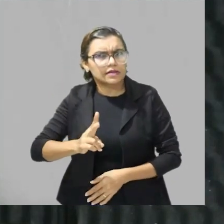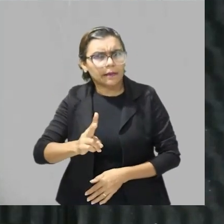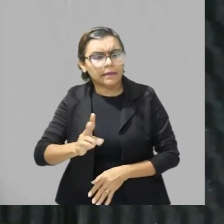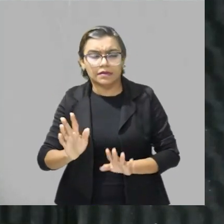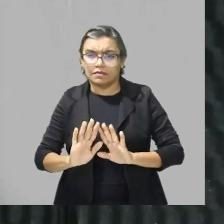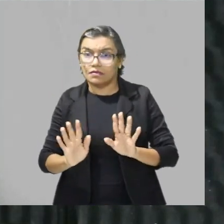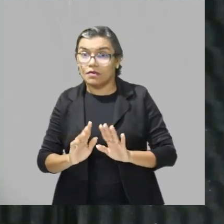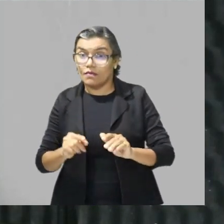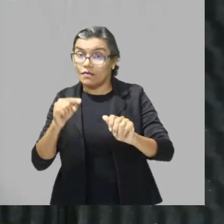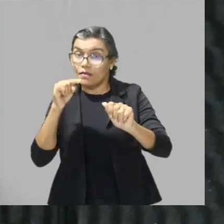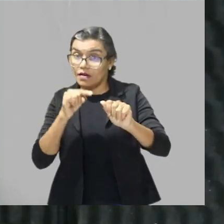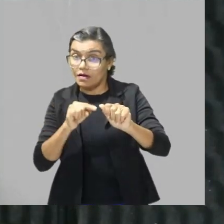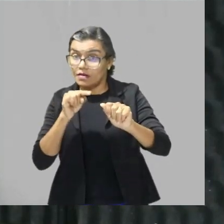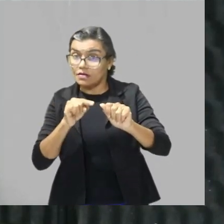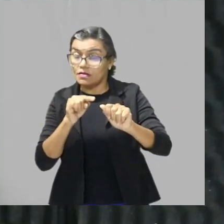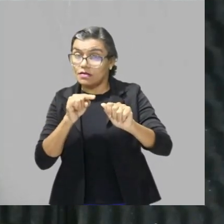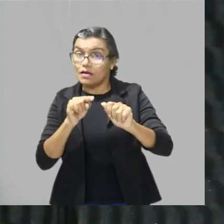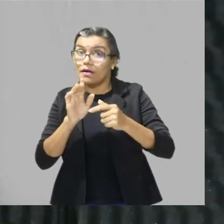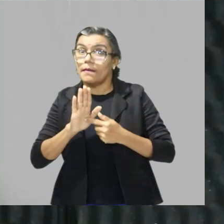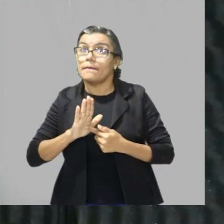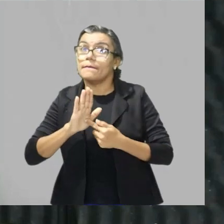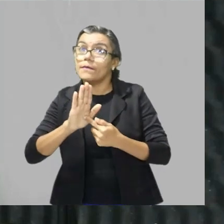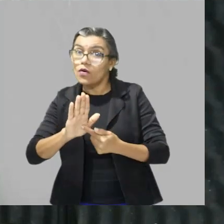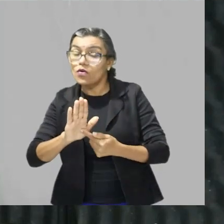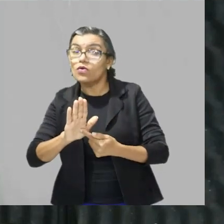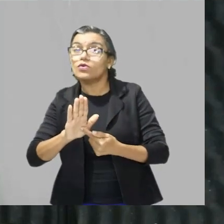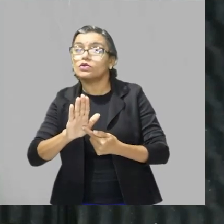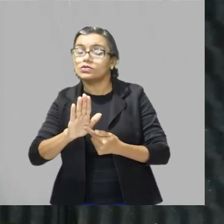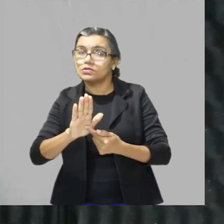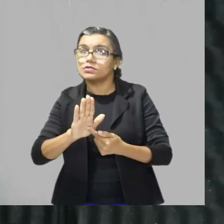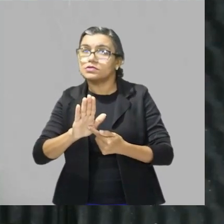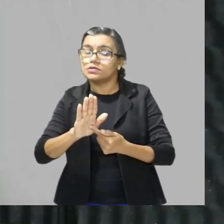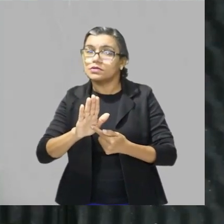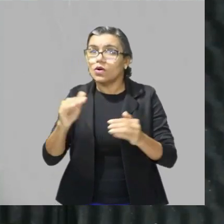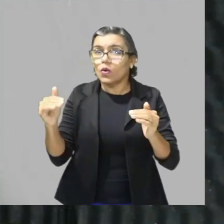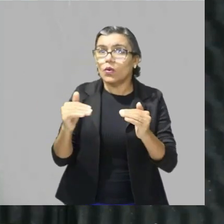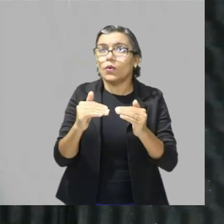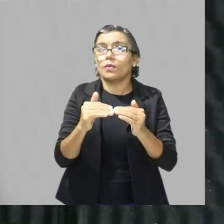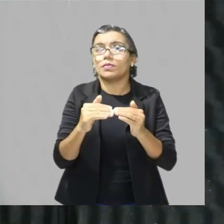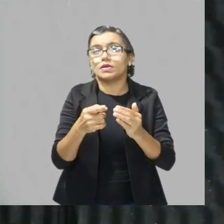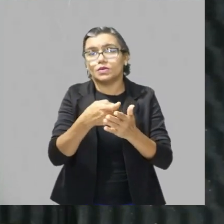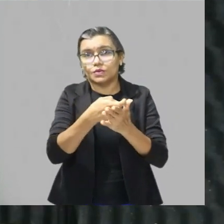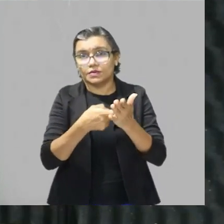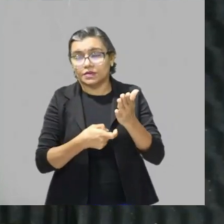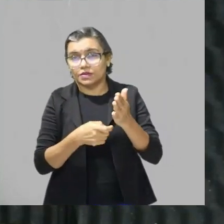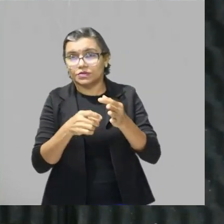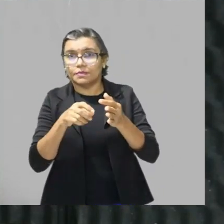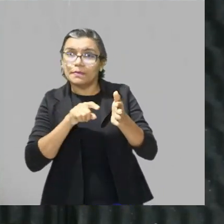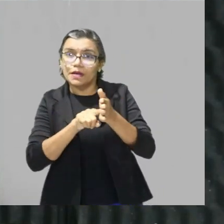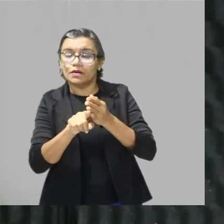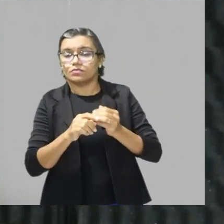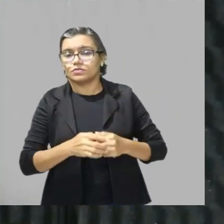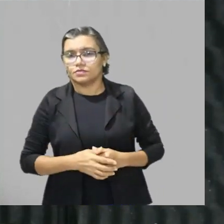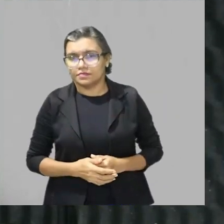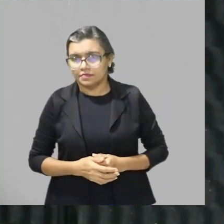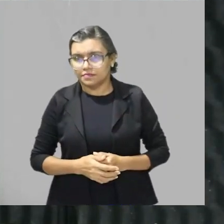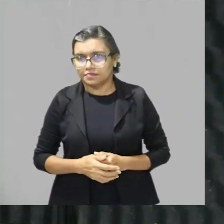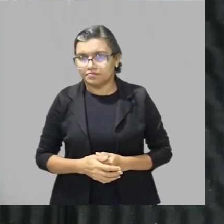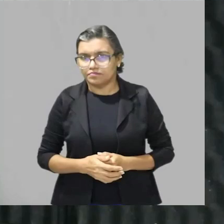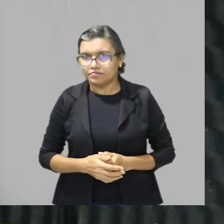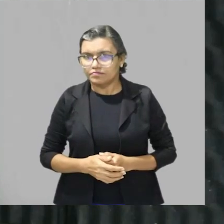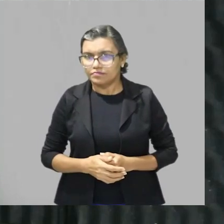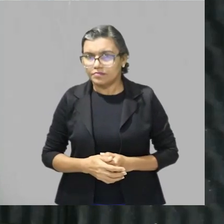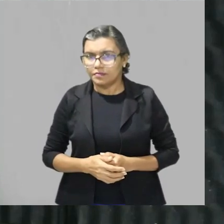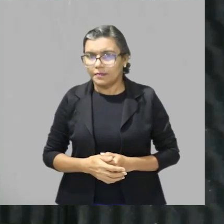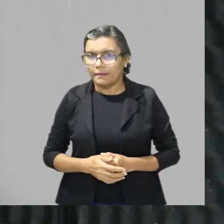como a letra A já traduz literalmente o que o texto está trazendo para gente a ciência ela não é um conjunto de teorias imutáveis